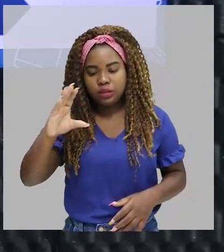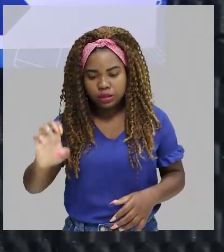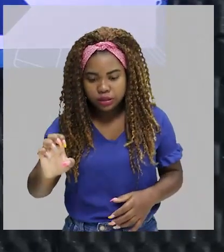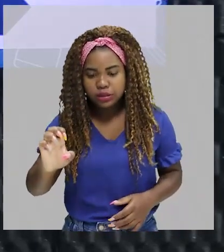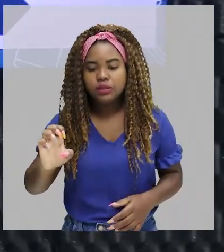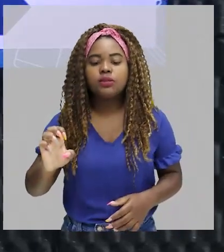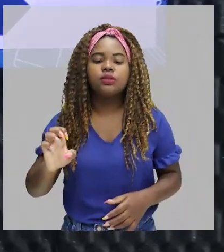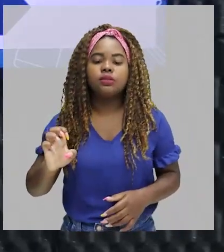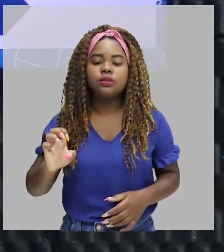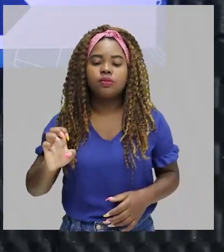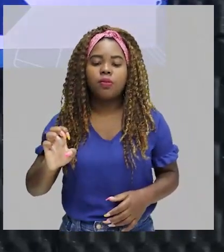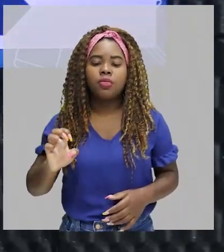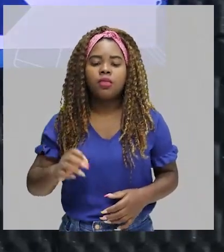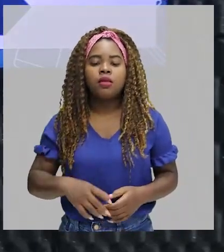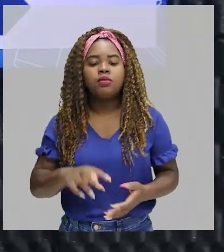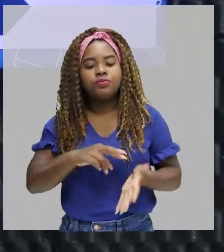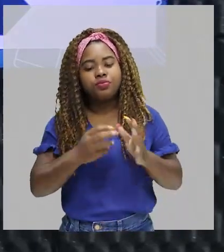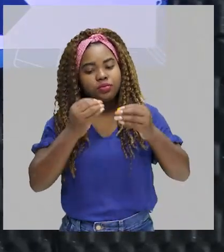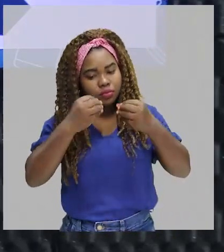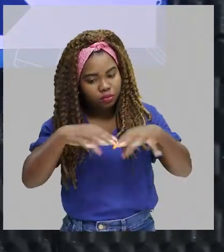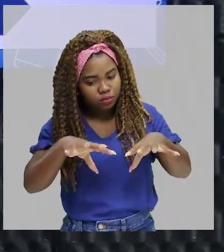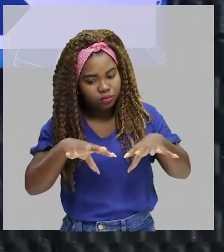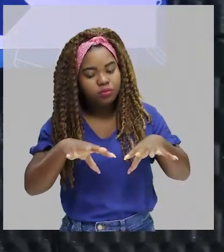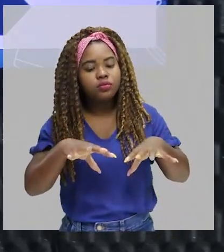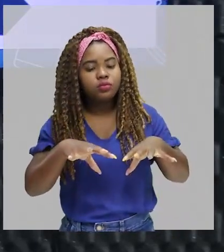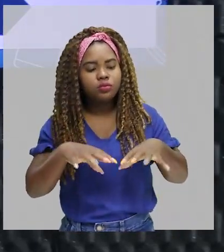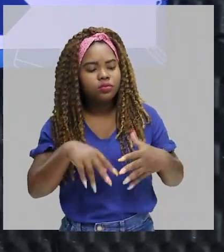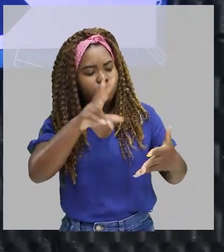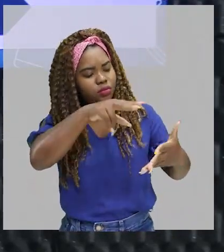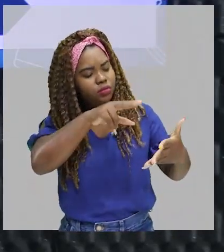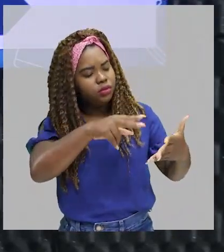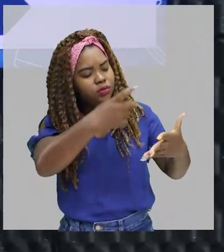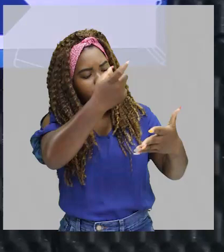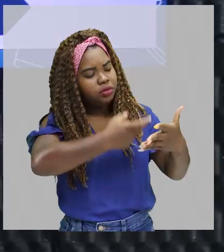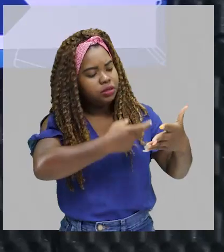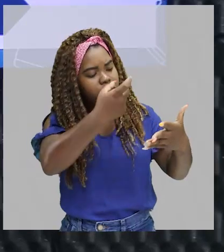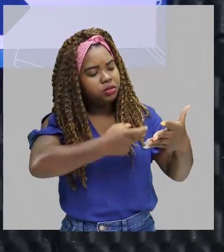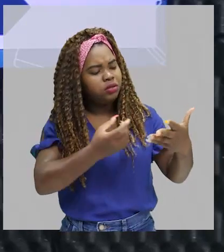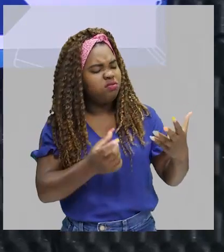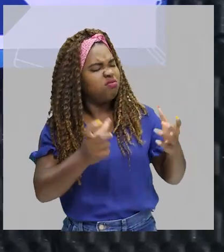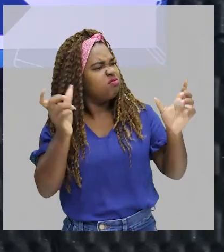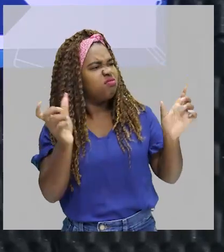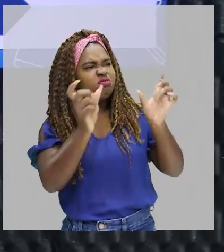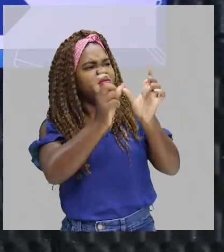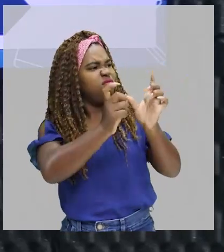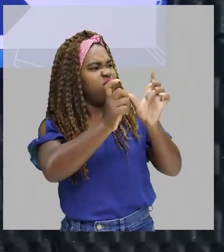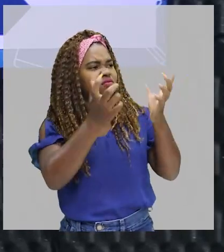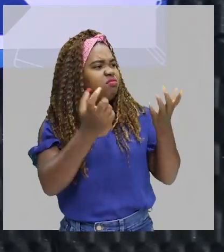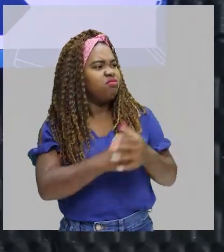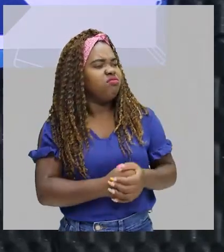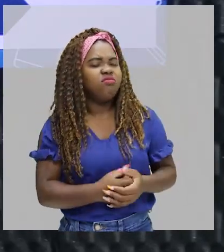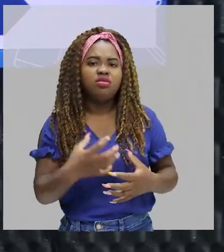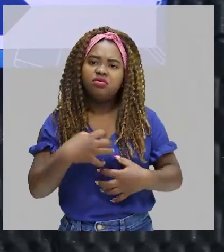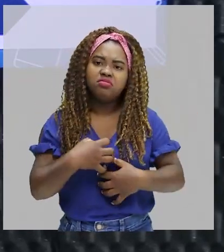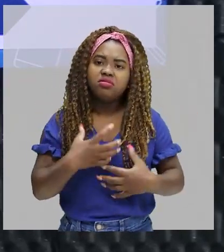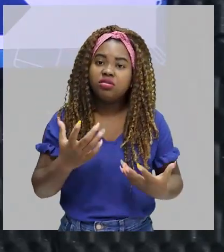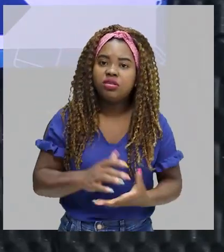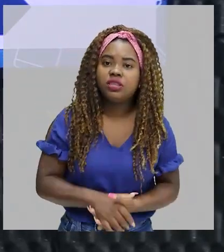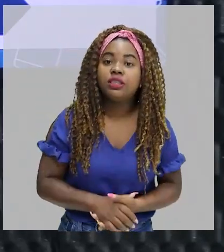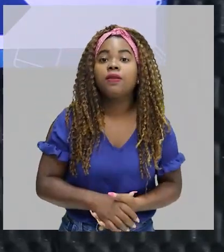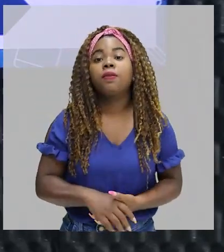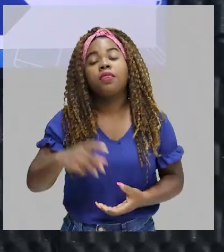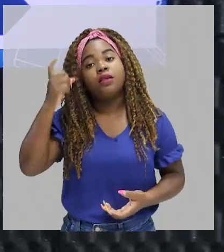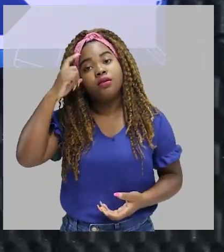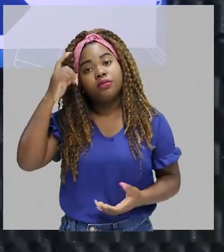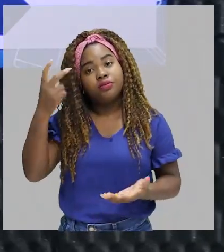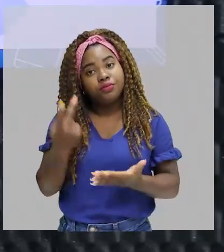o texto e não está fazendo sentido, não está encaixando, é porque provavelmente aquele sentido que você está pensando está errado. Então, ele